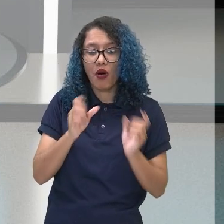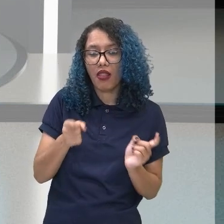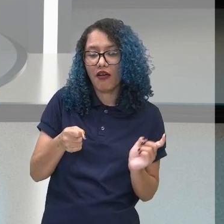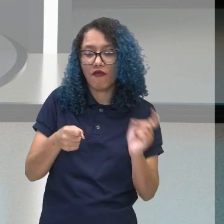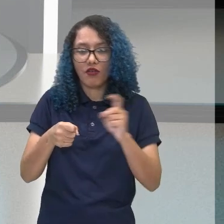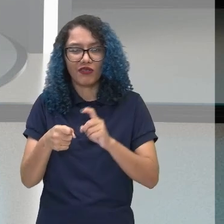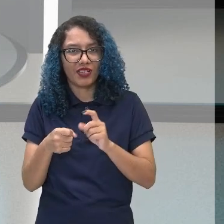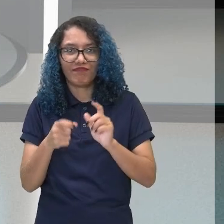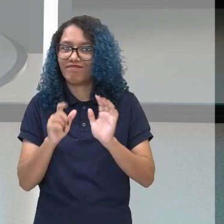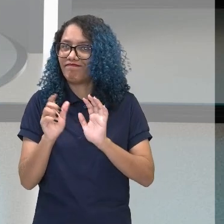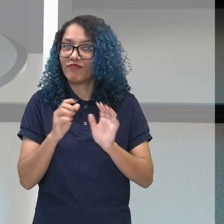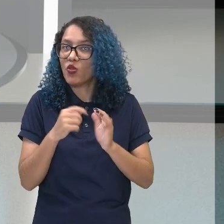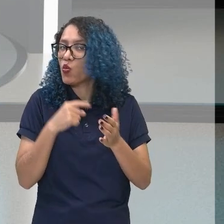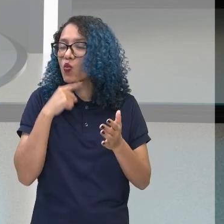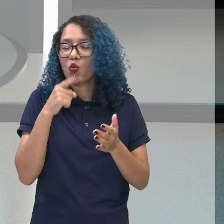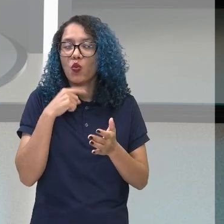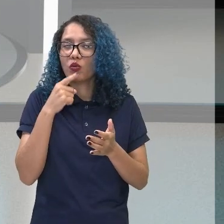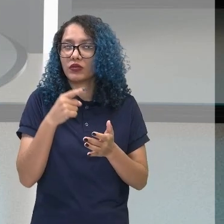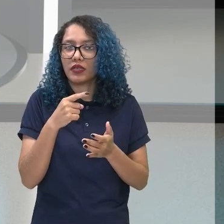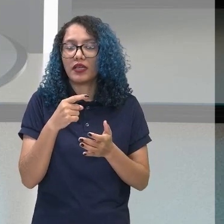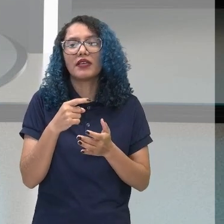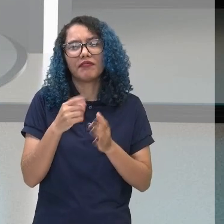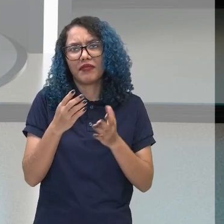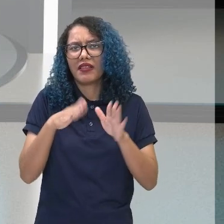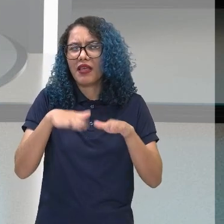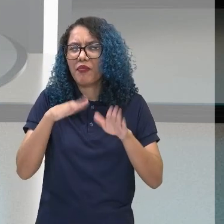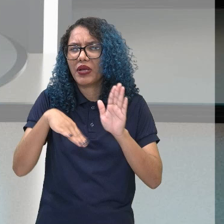uma dessas modalidades. E aí, para a gente